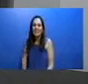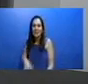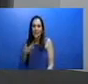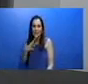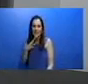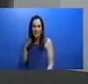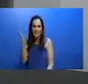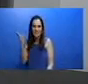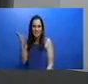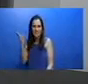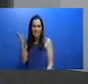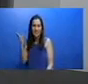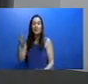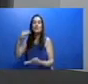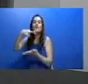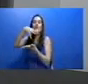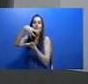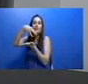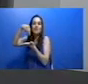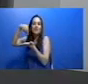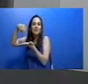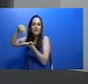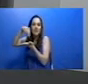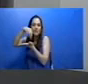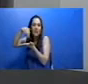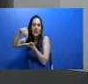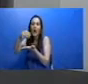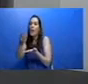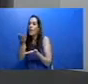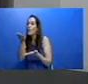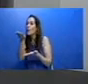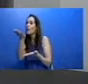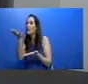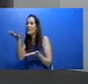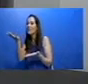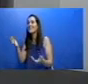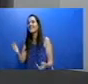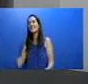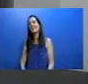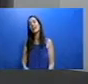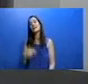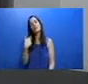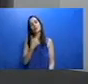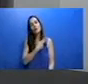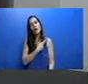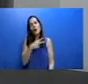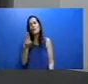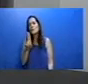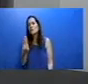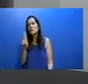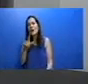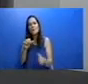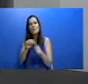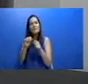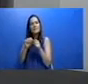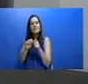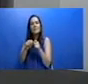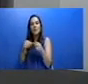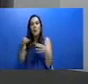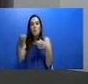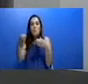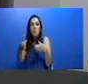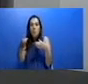Reconhecem? É uma farinha de trigo, né? Que é usada para fazer bolo, pães e massas em